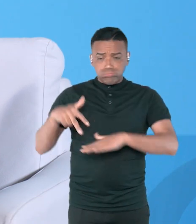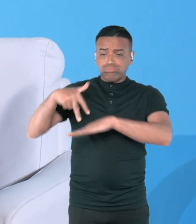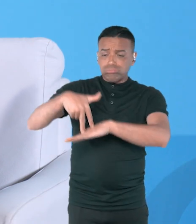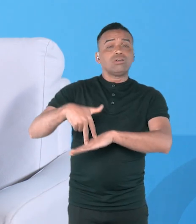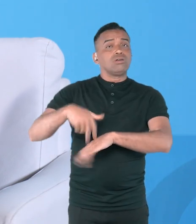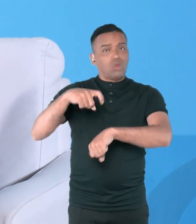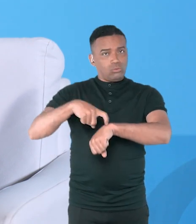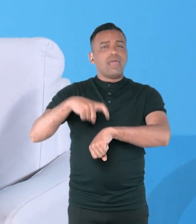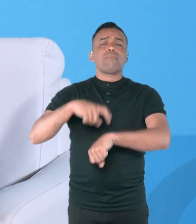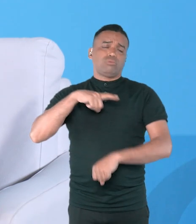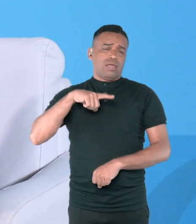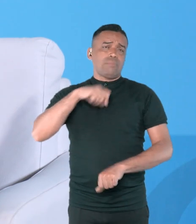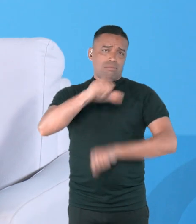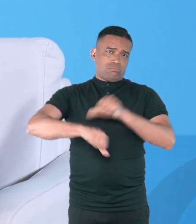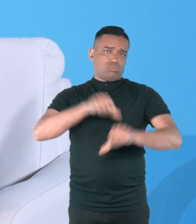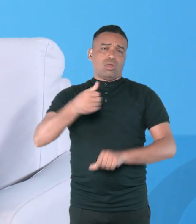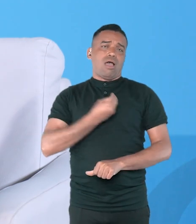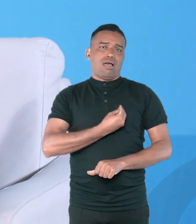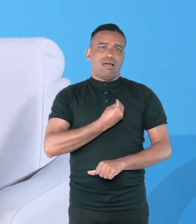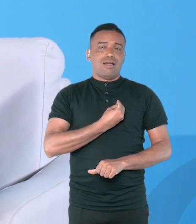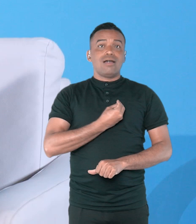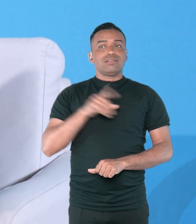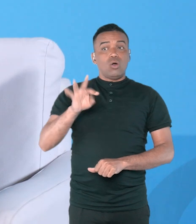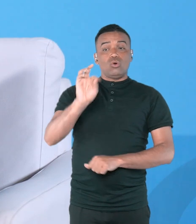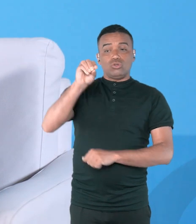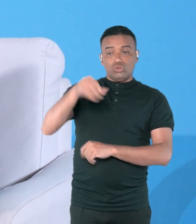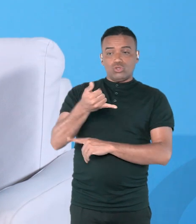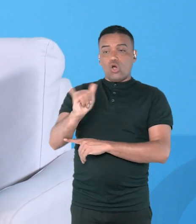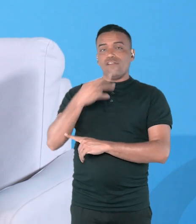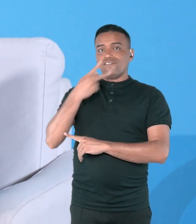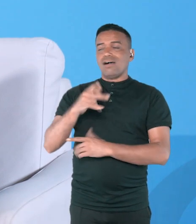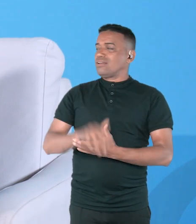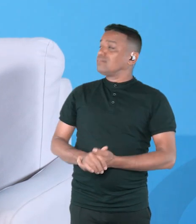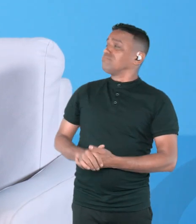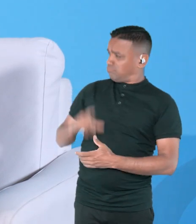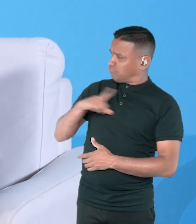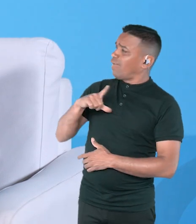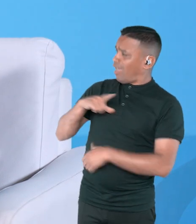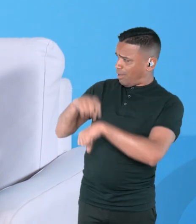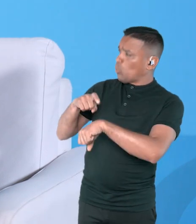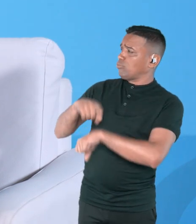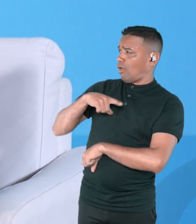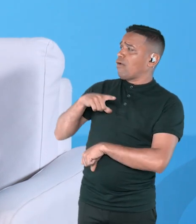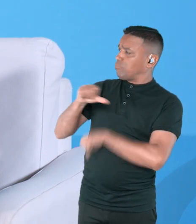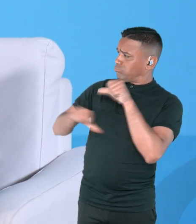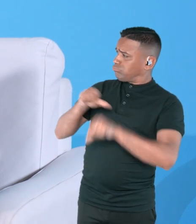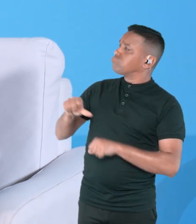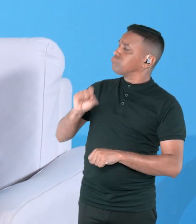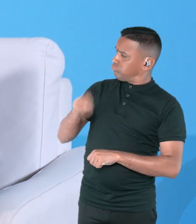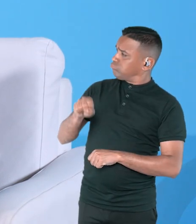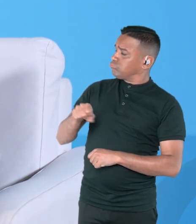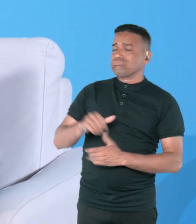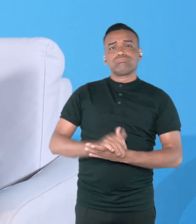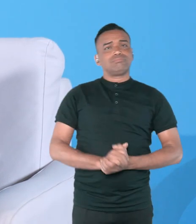aqui, ainda dá tempo. Isso é o que o Tony fala, e eu falo para ele, ainda dá tempo.